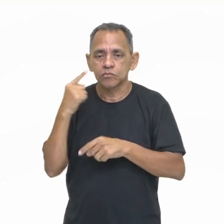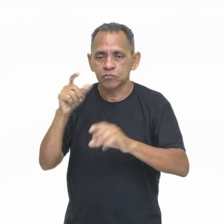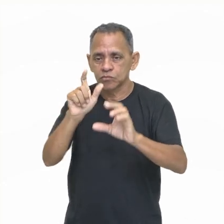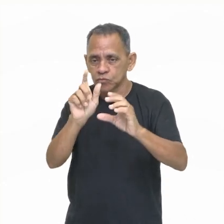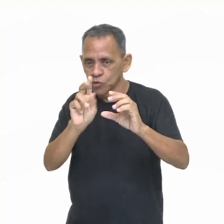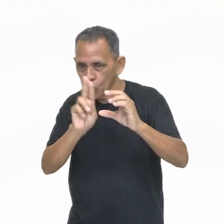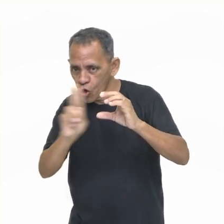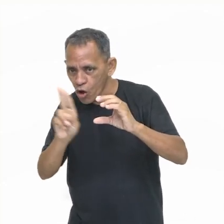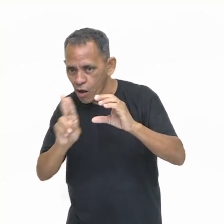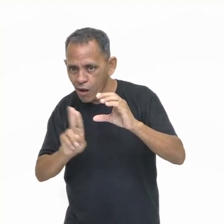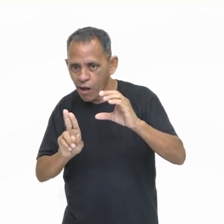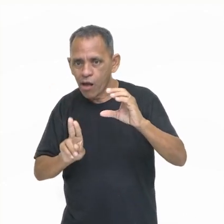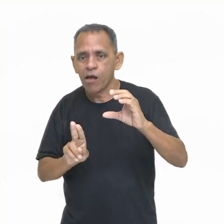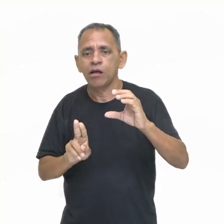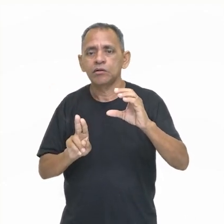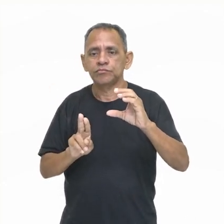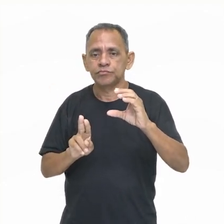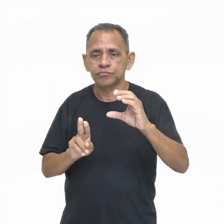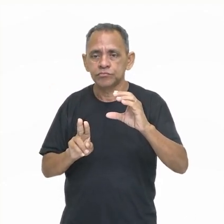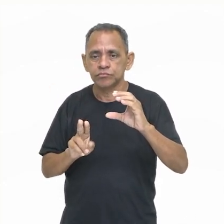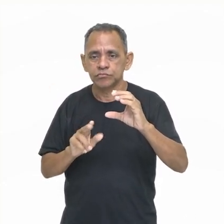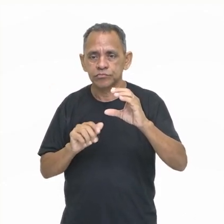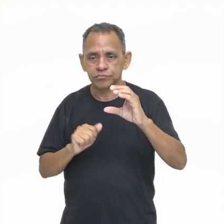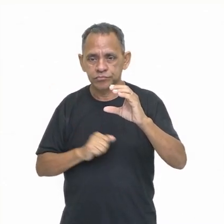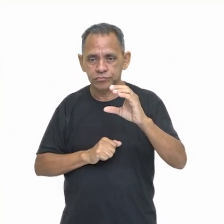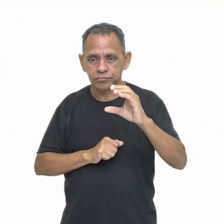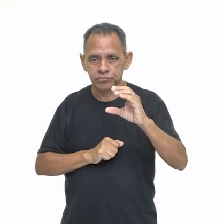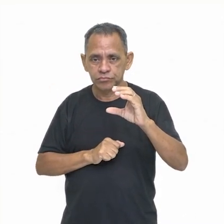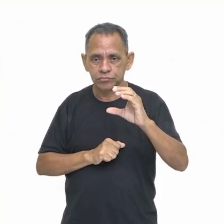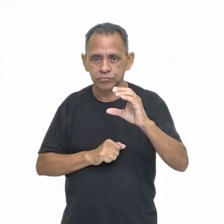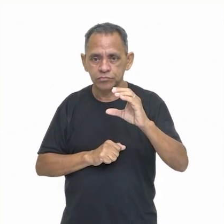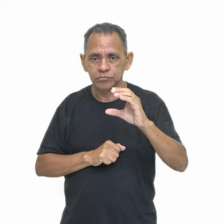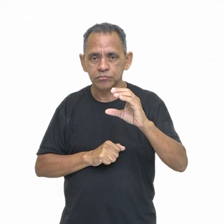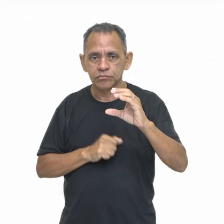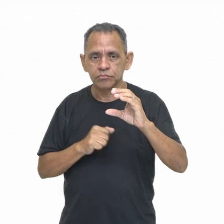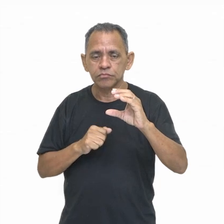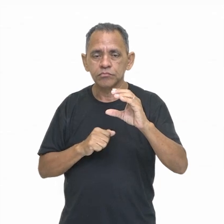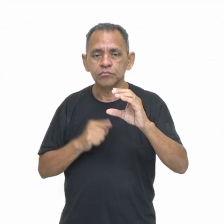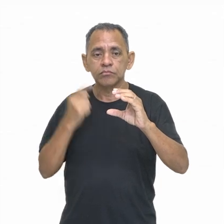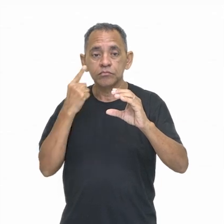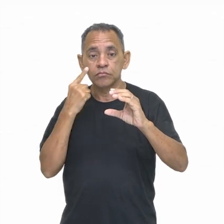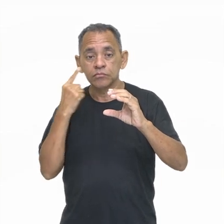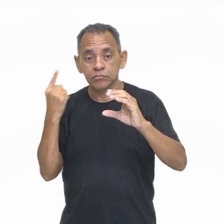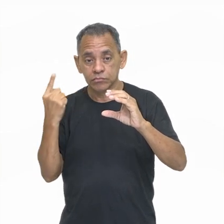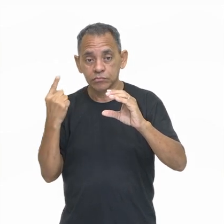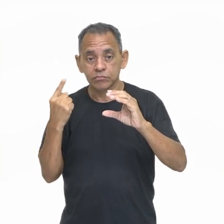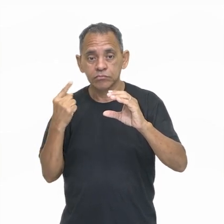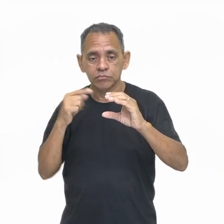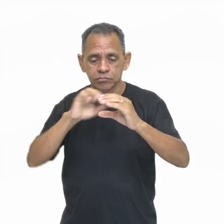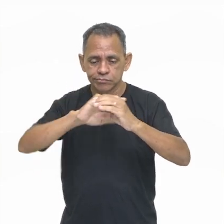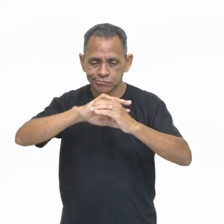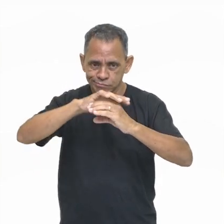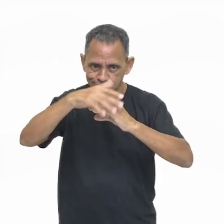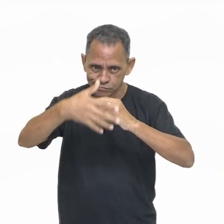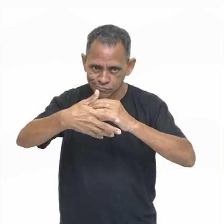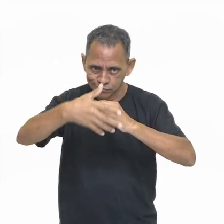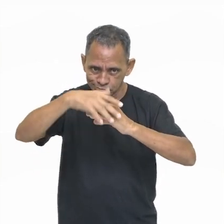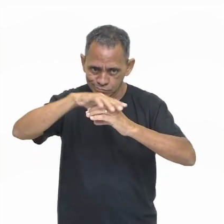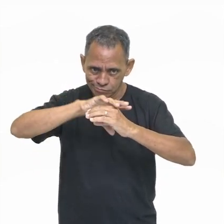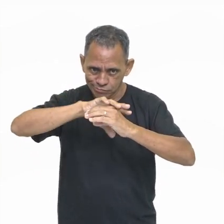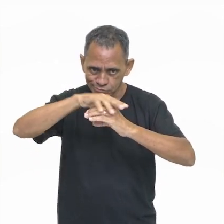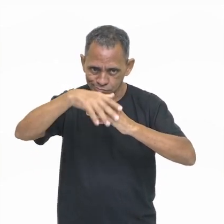Como a gente pode observar na nossa próxima cartela. Então, na nossa próxima cartela, na superfície externa da